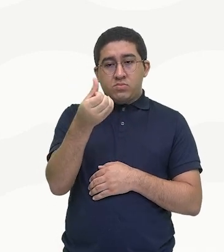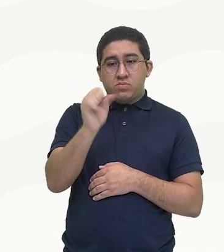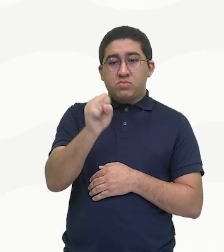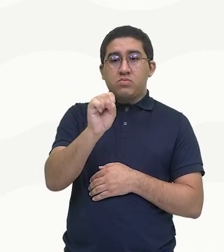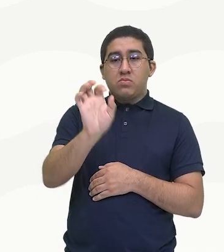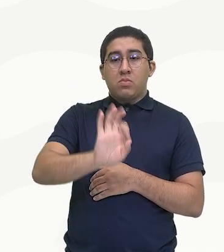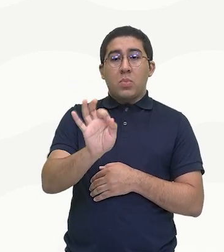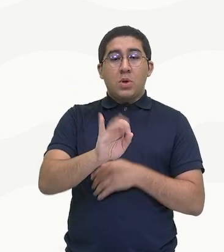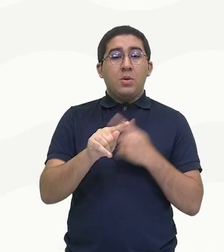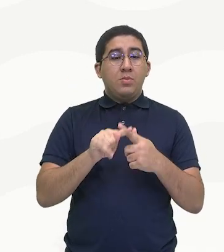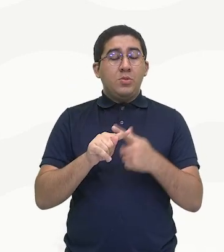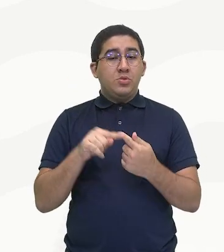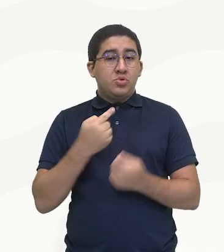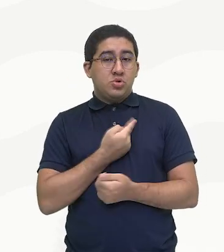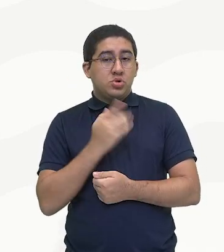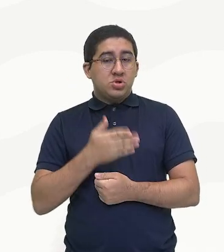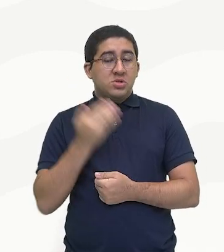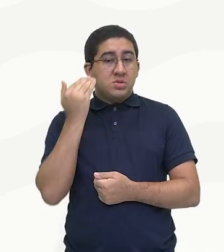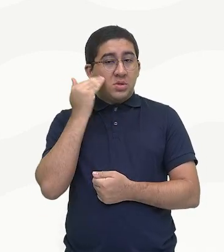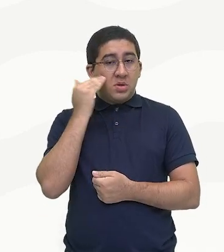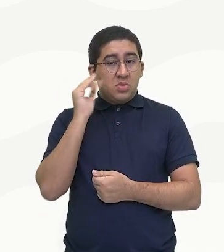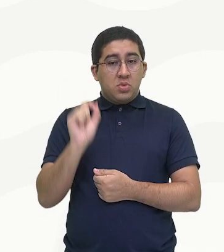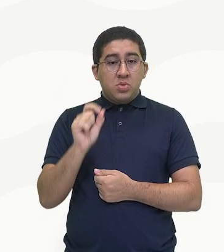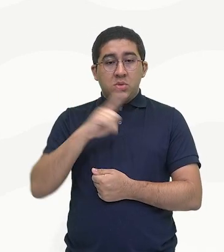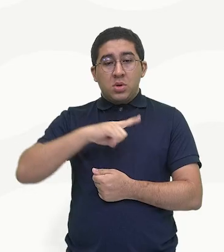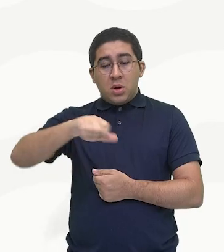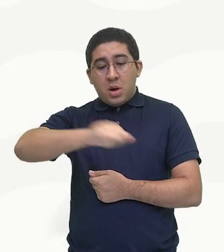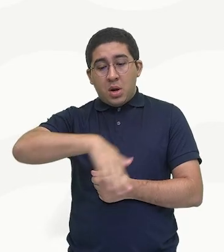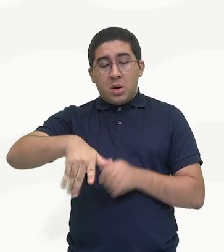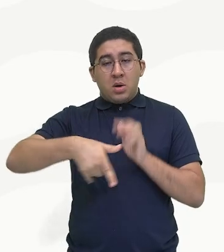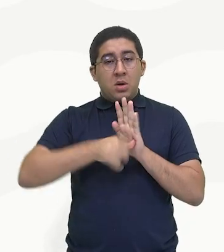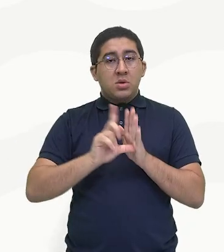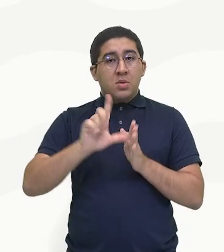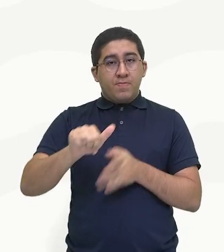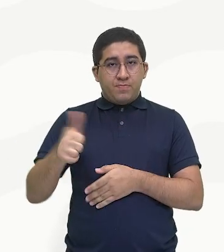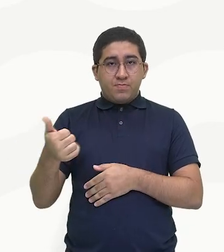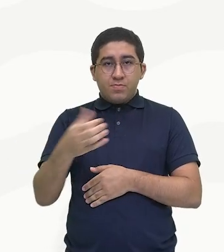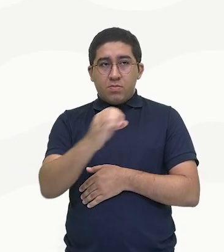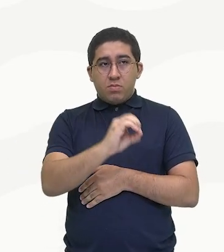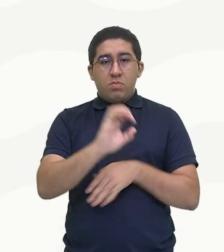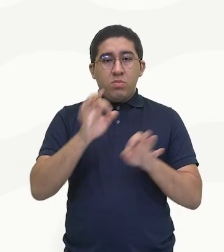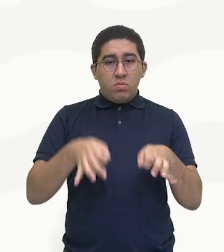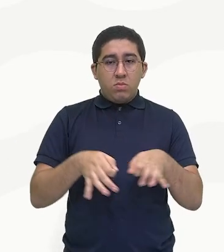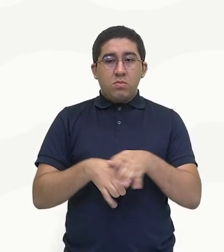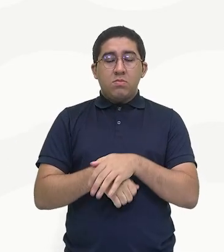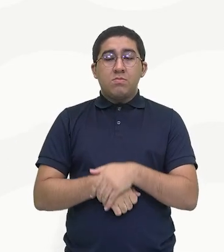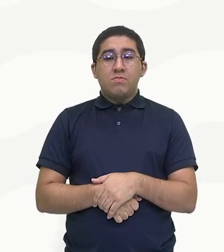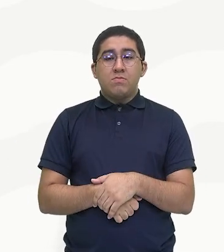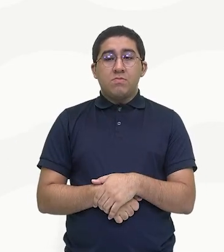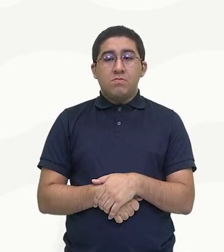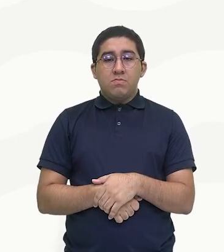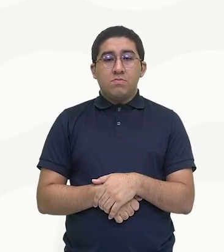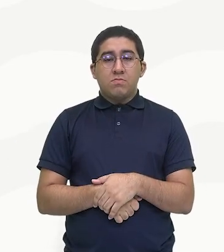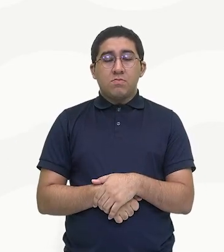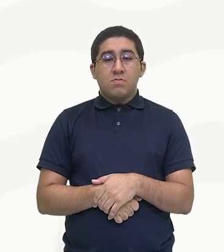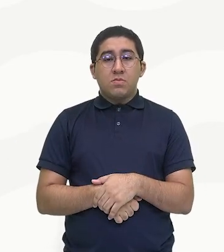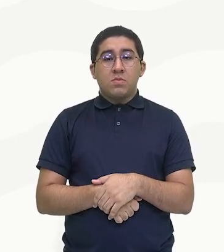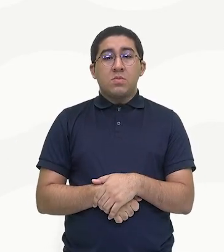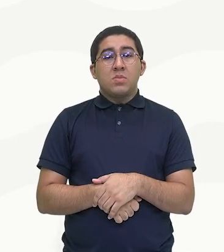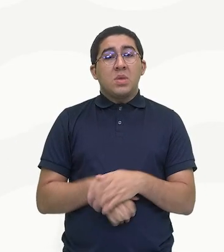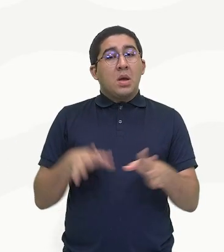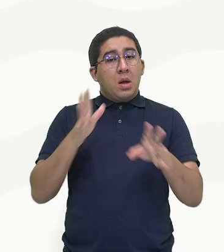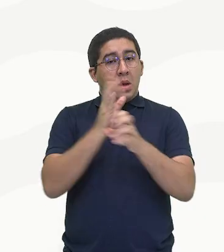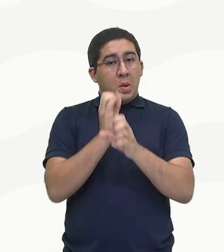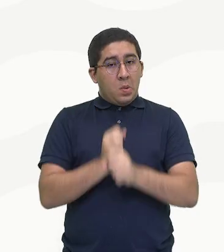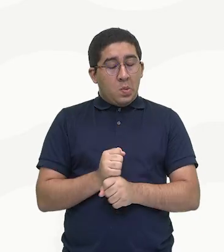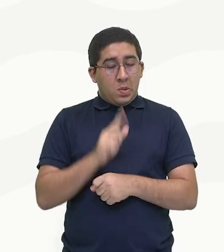168%, porque a gente já está considerando a área anterior equivalente aos 100%. E a gente chega nesse cálculo